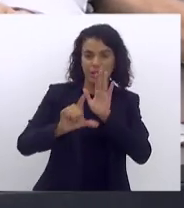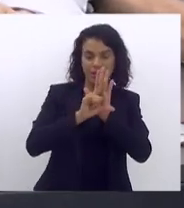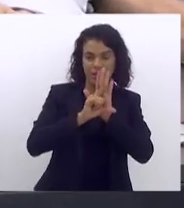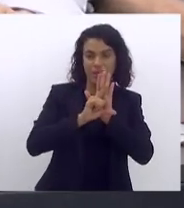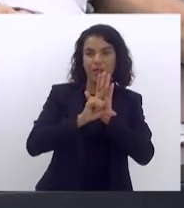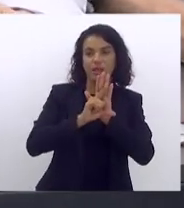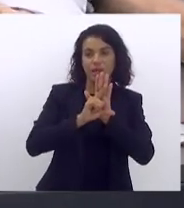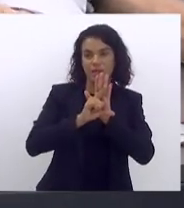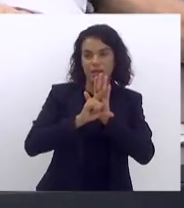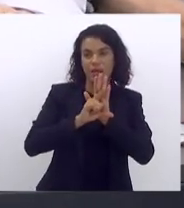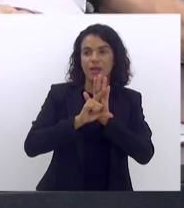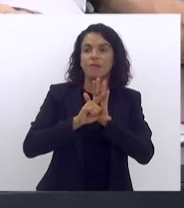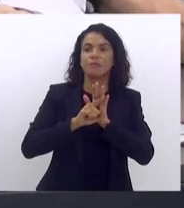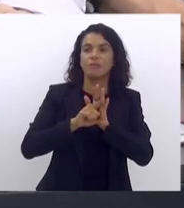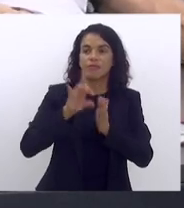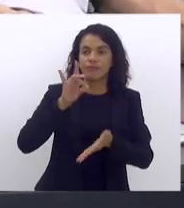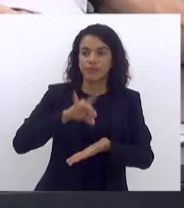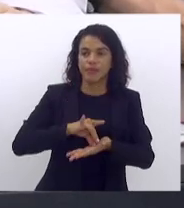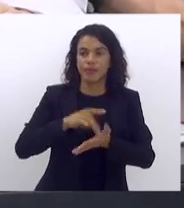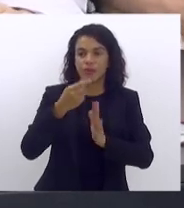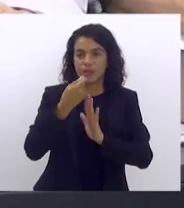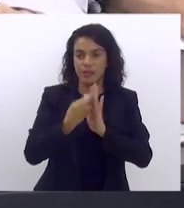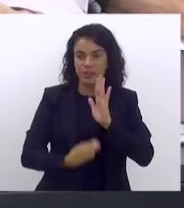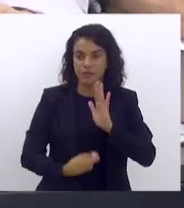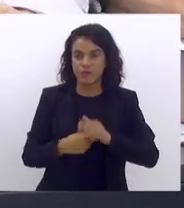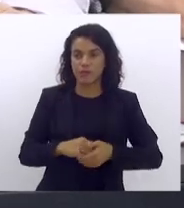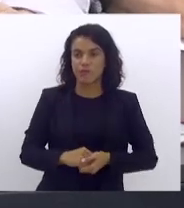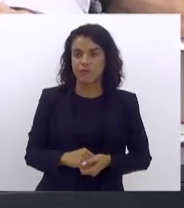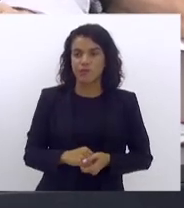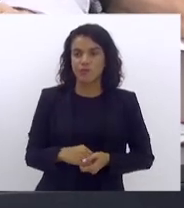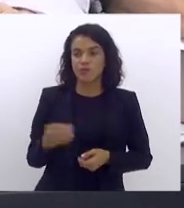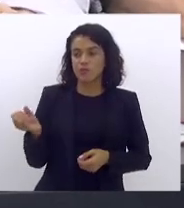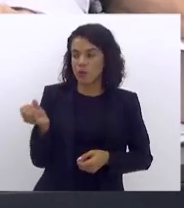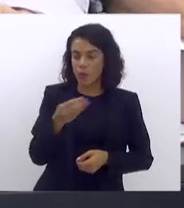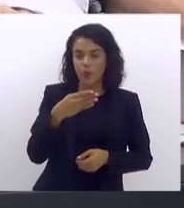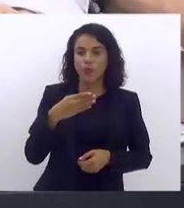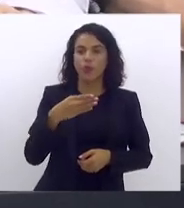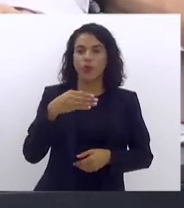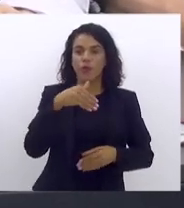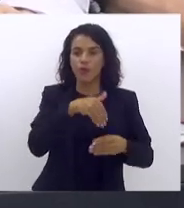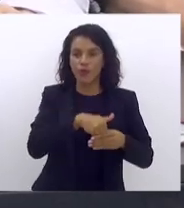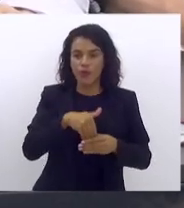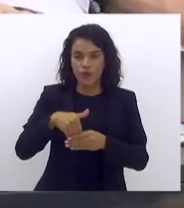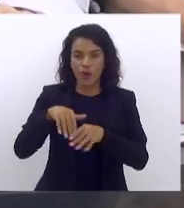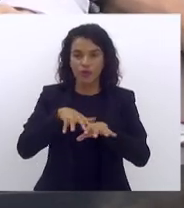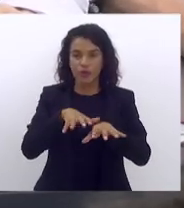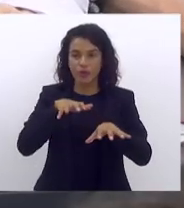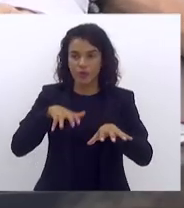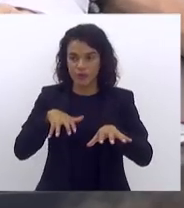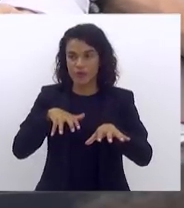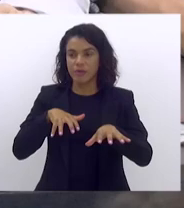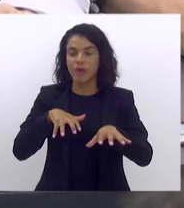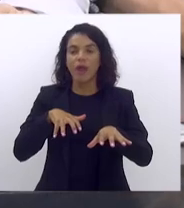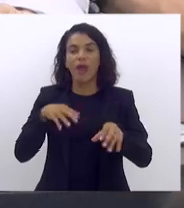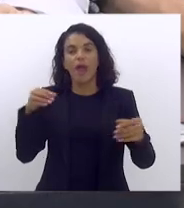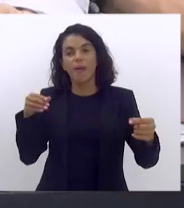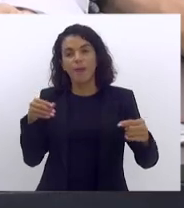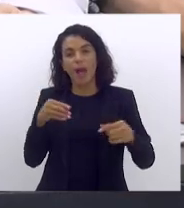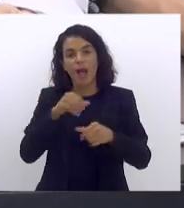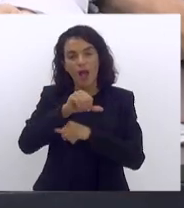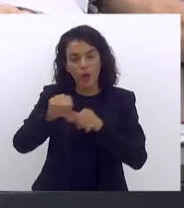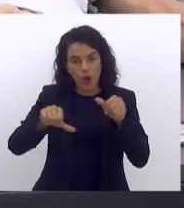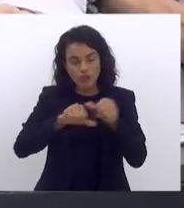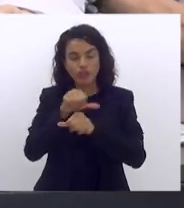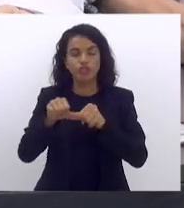da combativa deputada Dani Monteiro. Então, o novo voto divergente é pela constitucionalidade